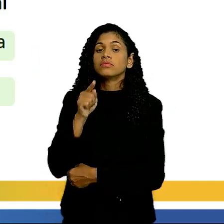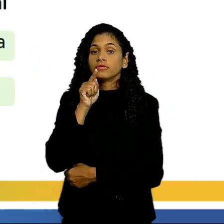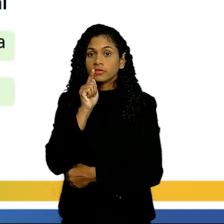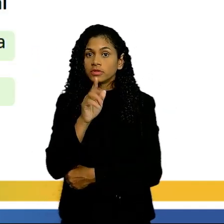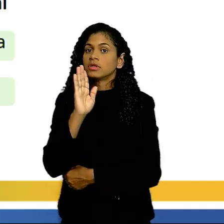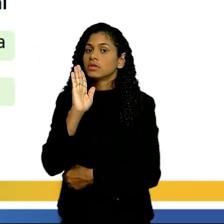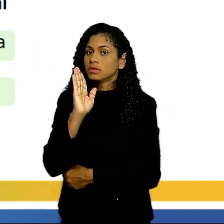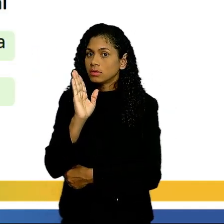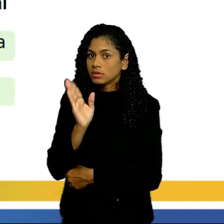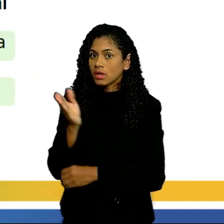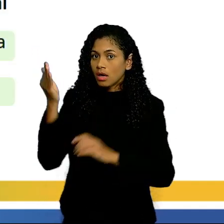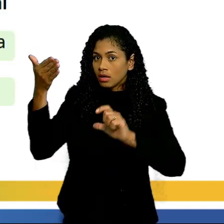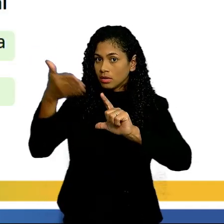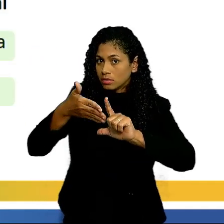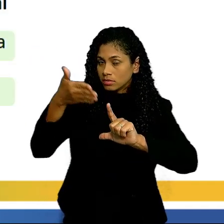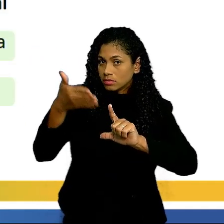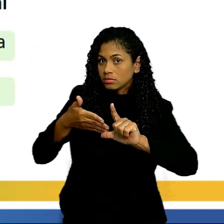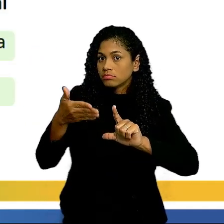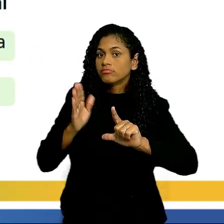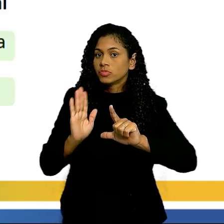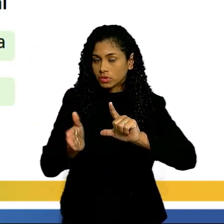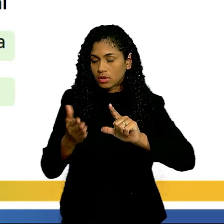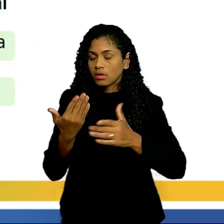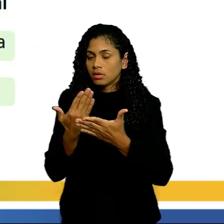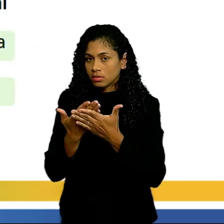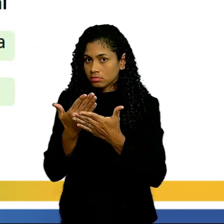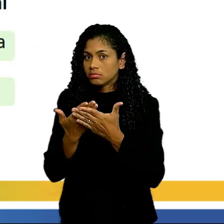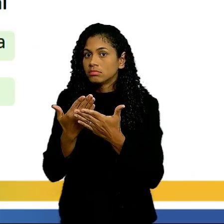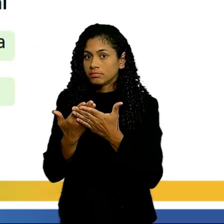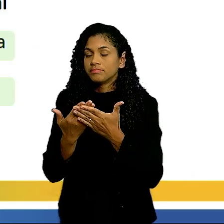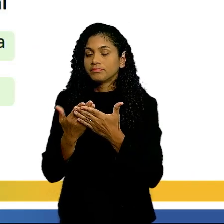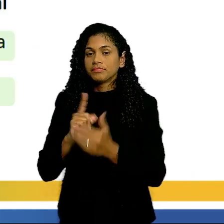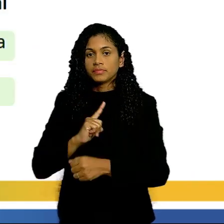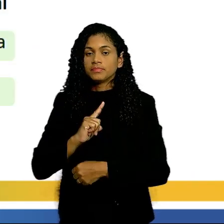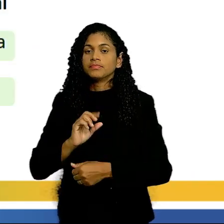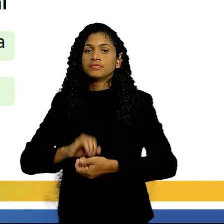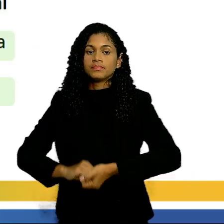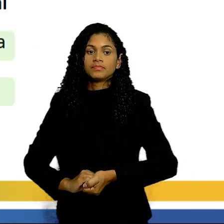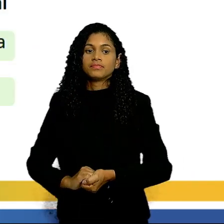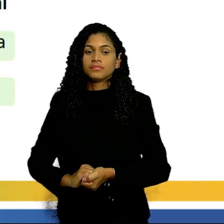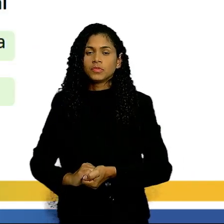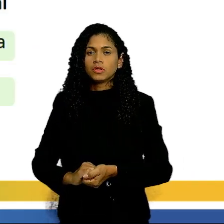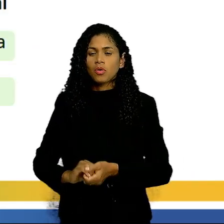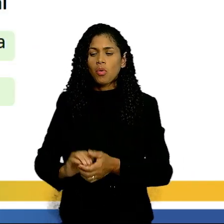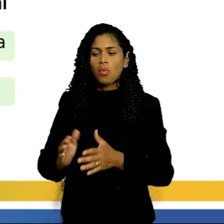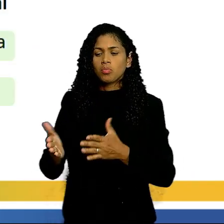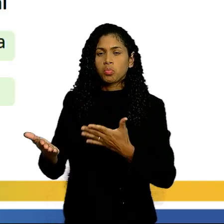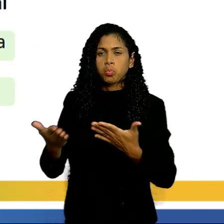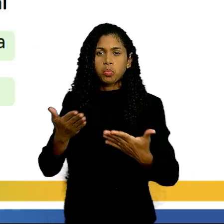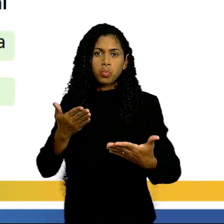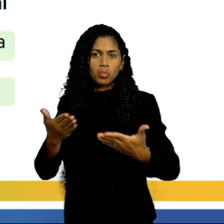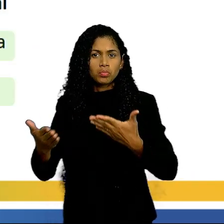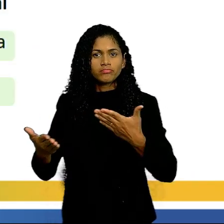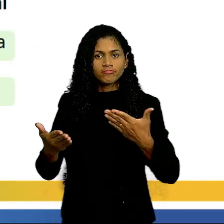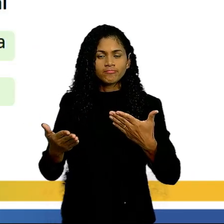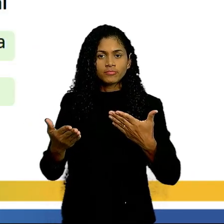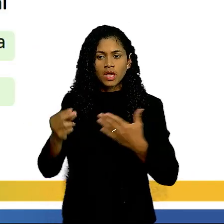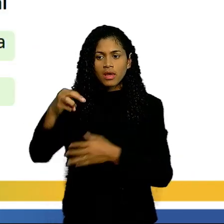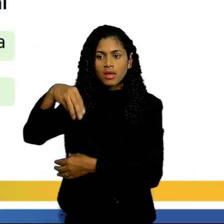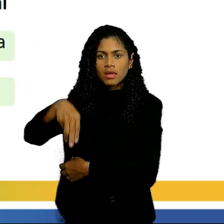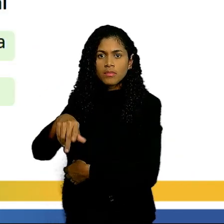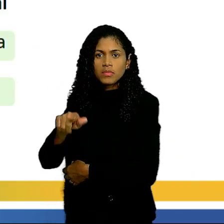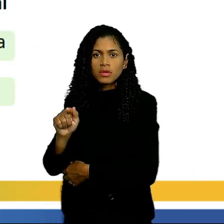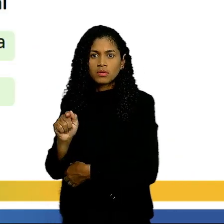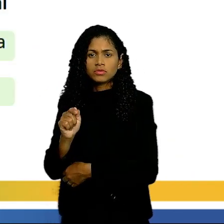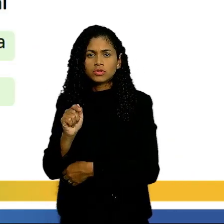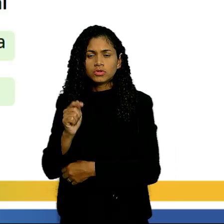né, para assistir essa aula novamente. Então, esse revezamento Minas Gerais e São Paulo durava anos, e